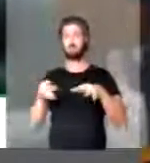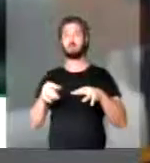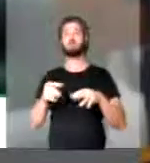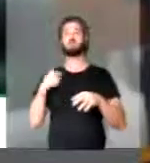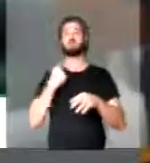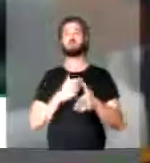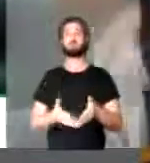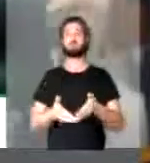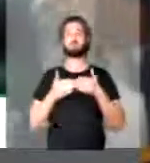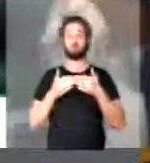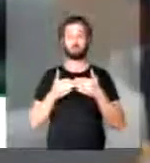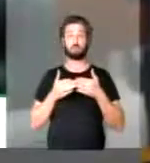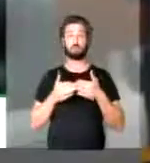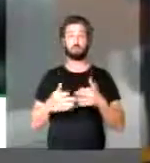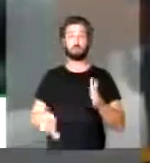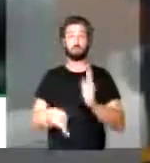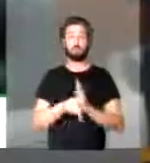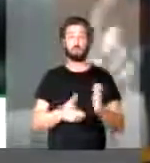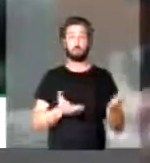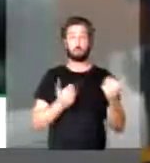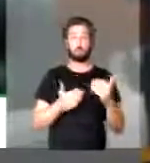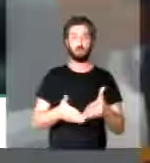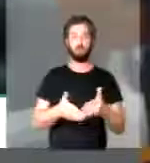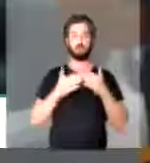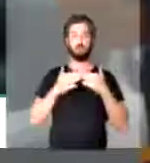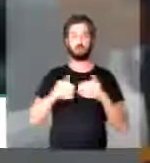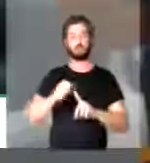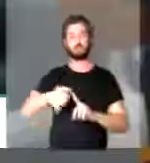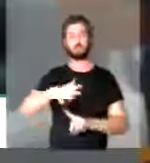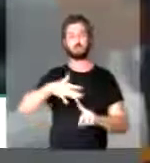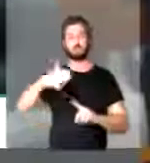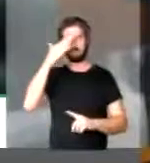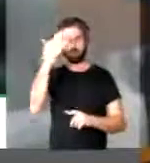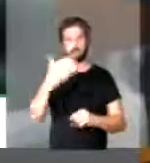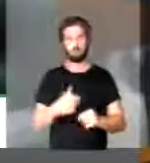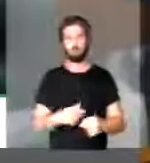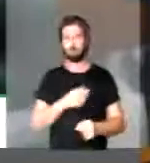esse nosso apelo, ao apelo da juventude, ao apelo da sociedade. Muito obrigado.